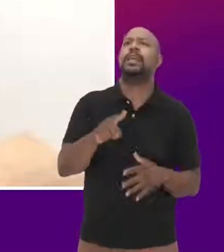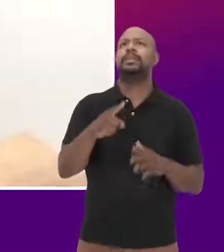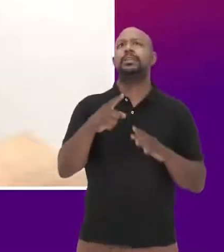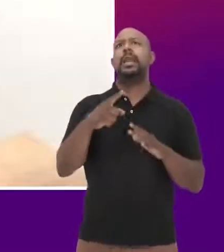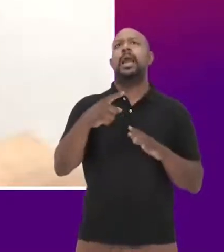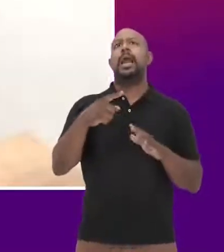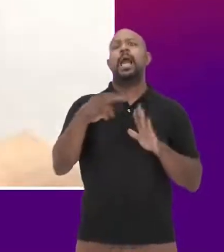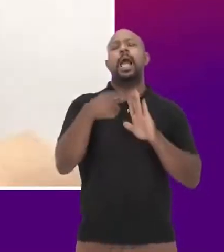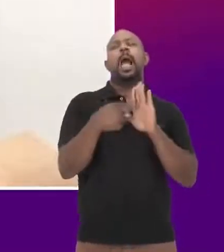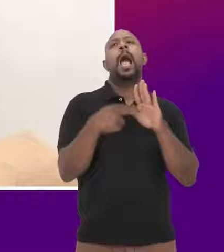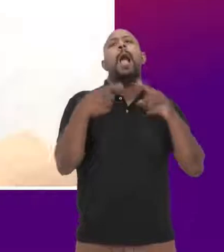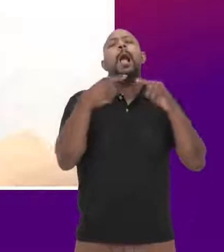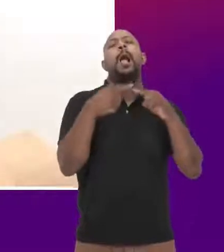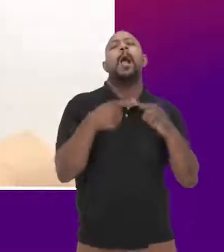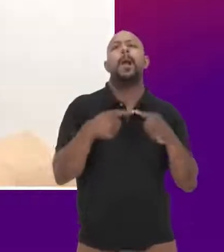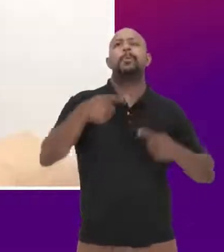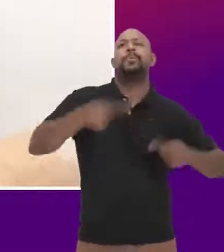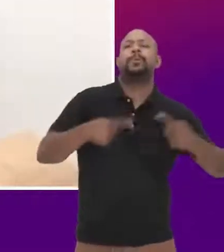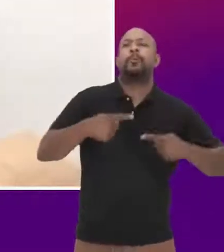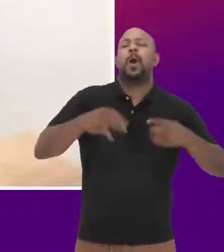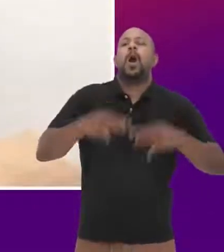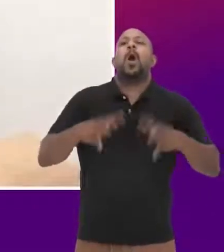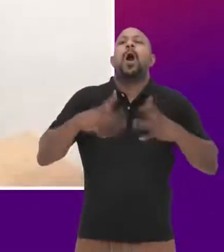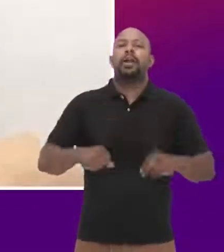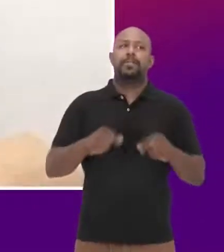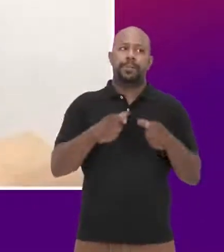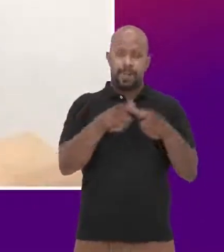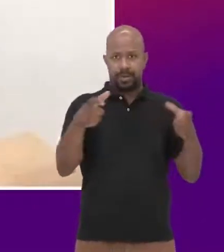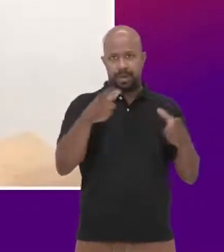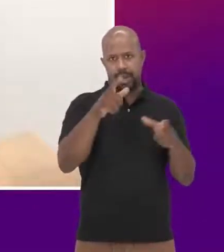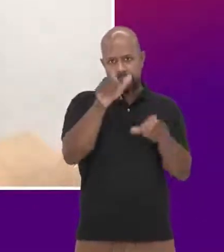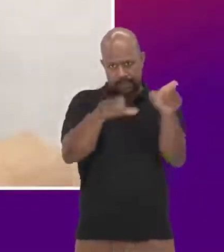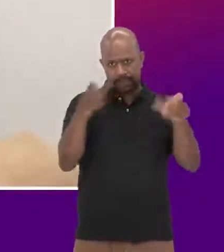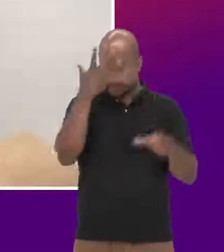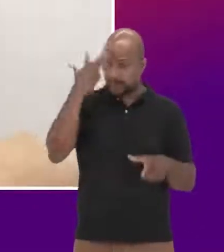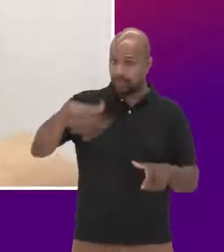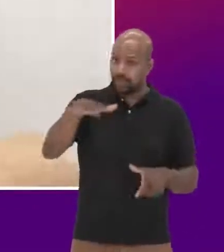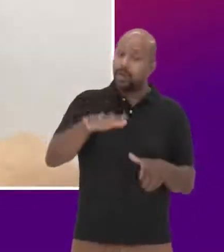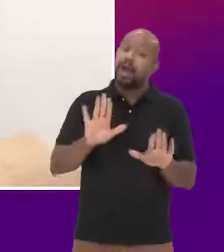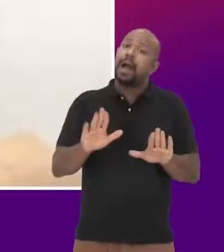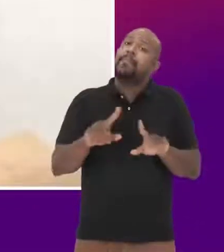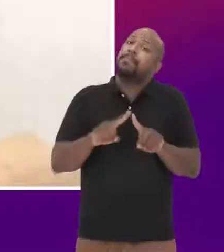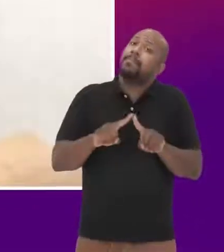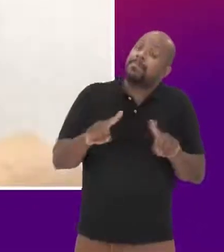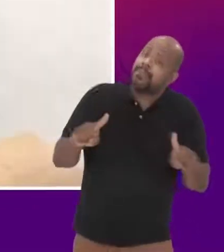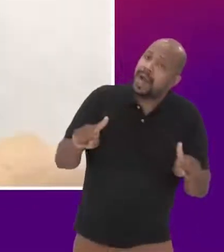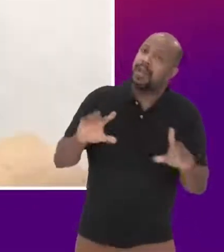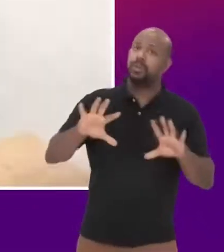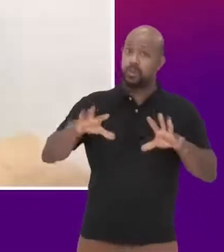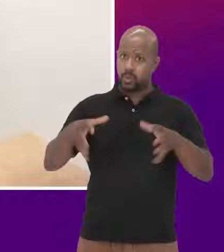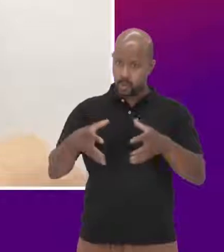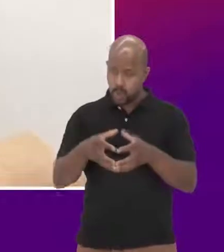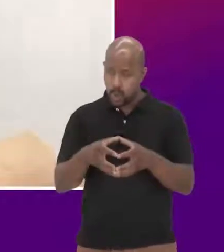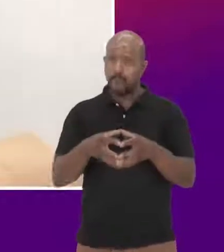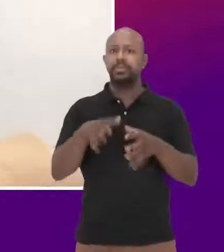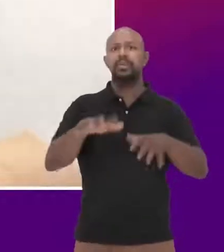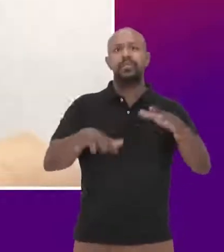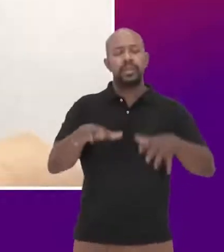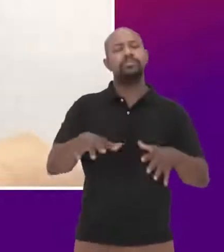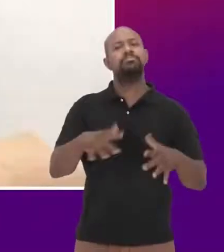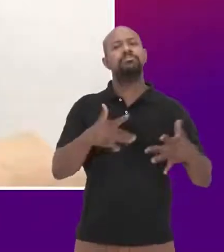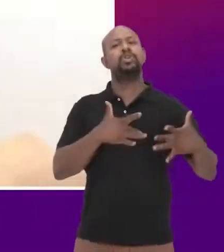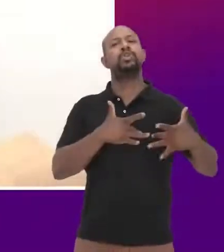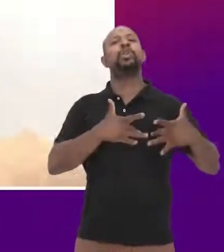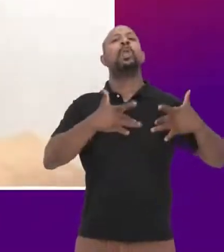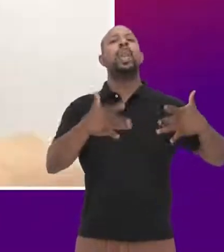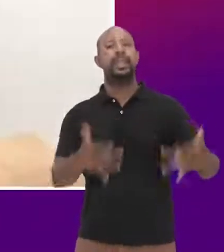politicamente correto para uma boa parte da população, mas que os grupos se tornam muitas vezes